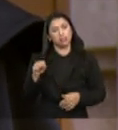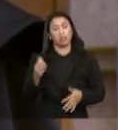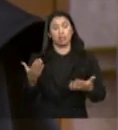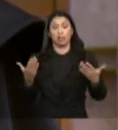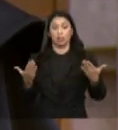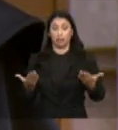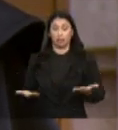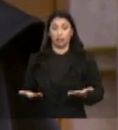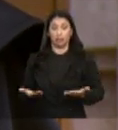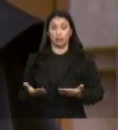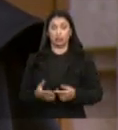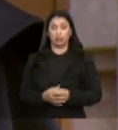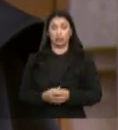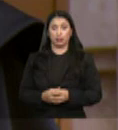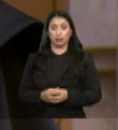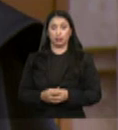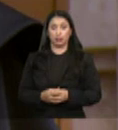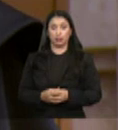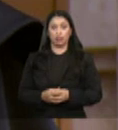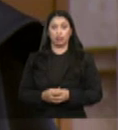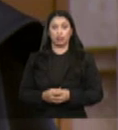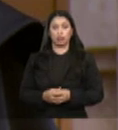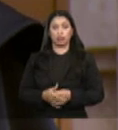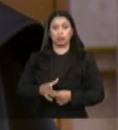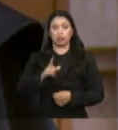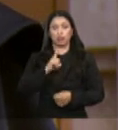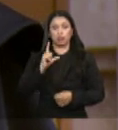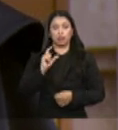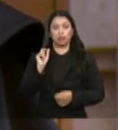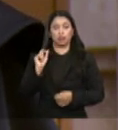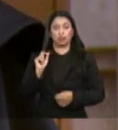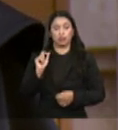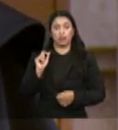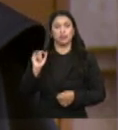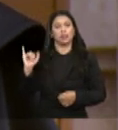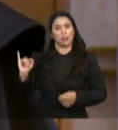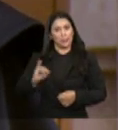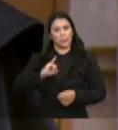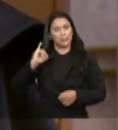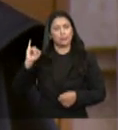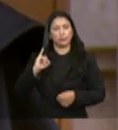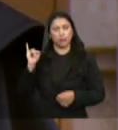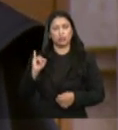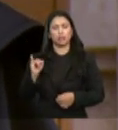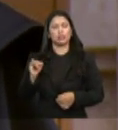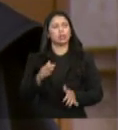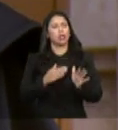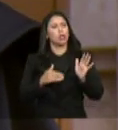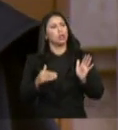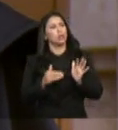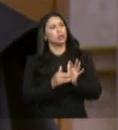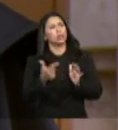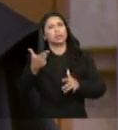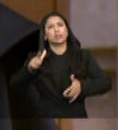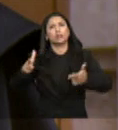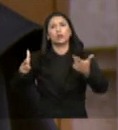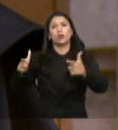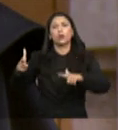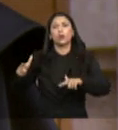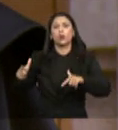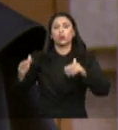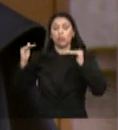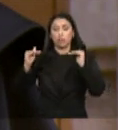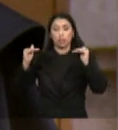eu sinto eleva ao mais alto grau dando-lhe entre todas as demais autoridades